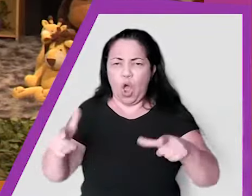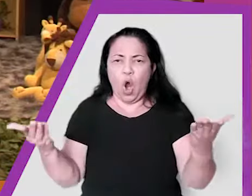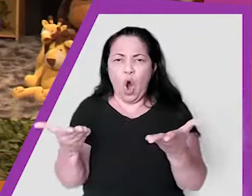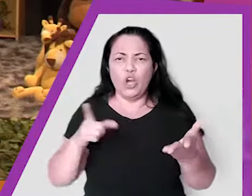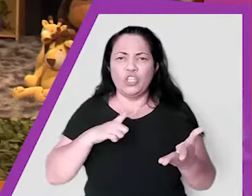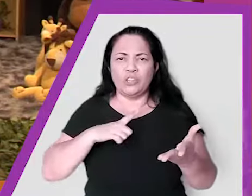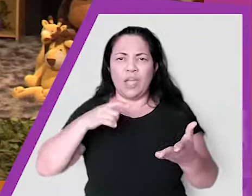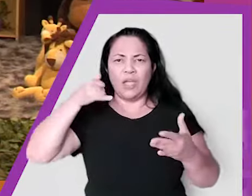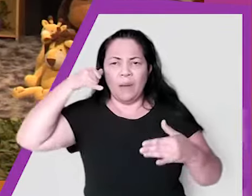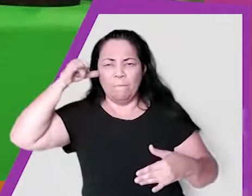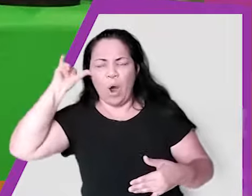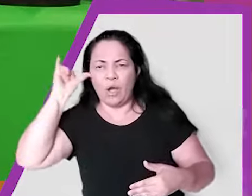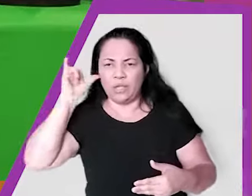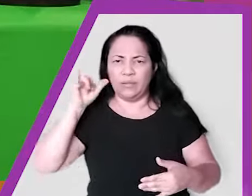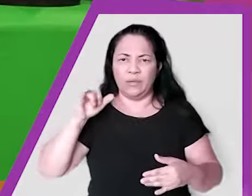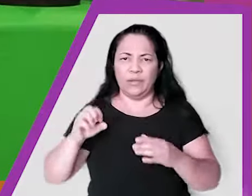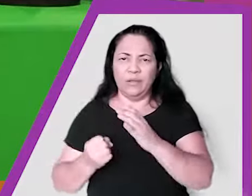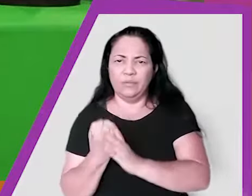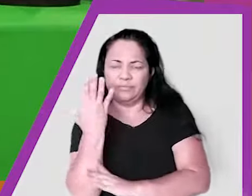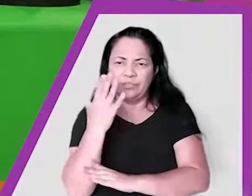o quê? Boi!